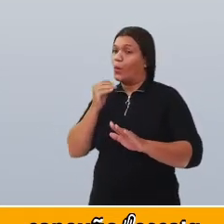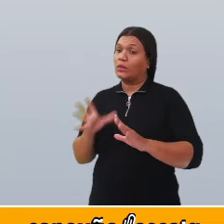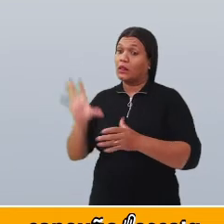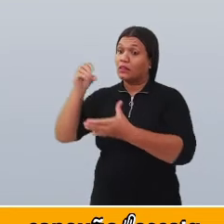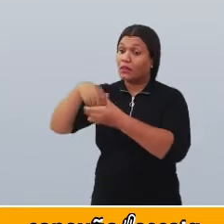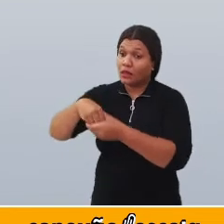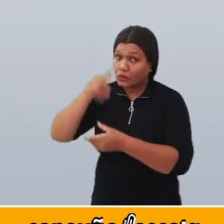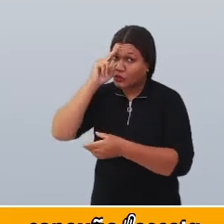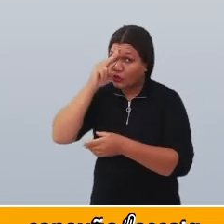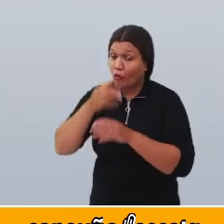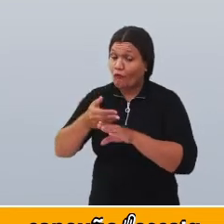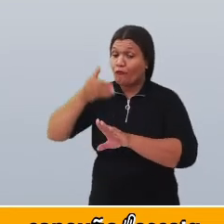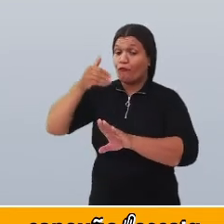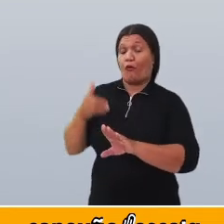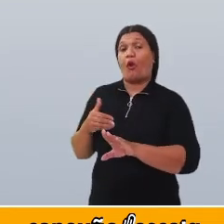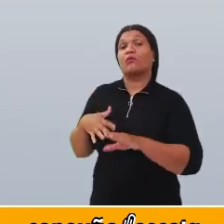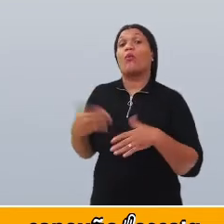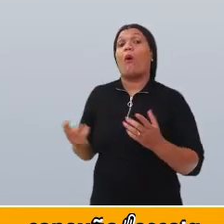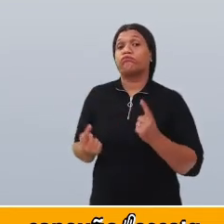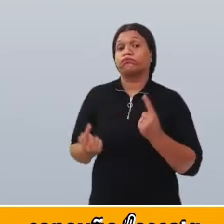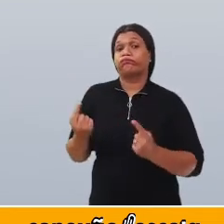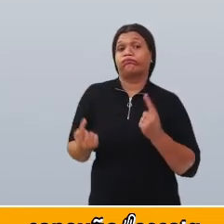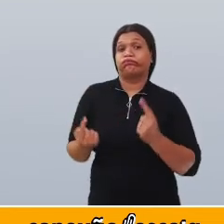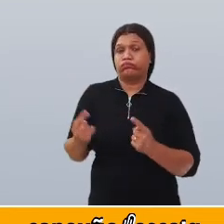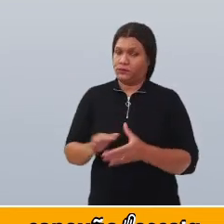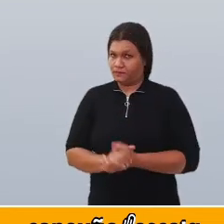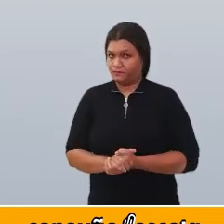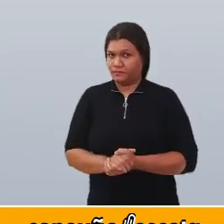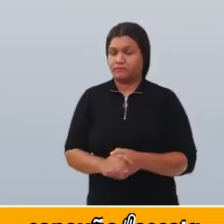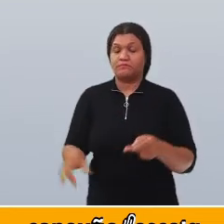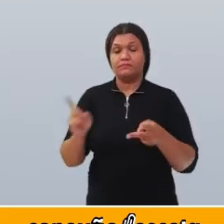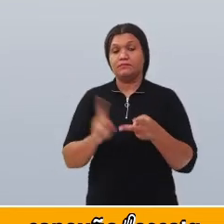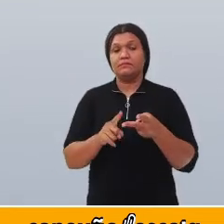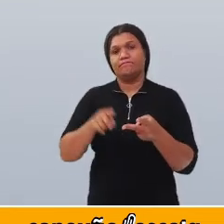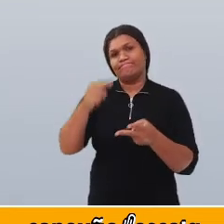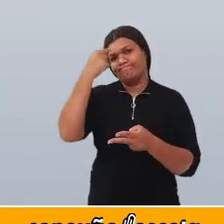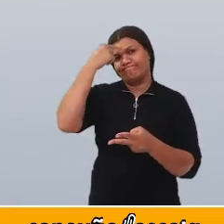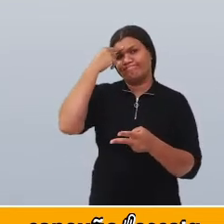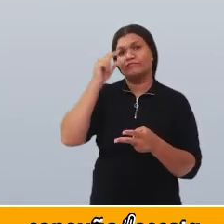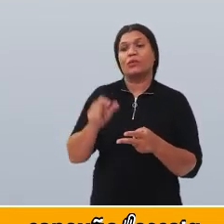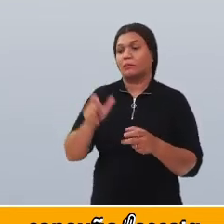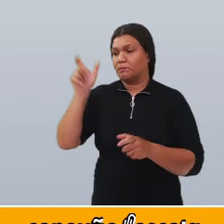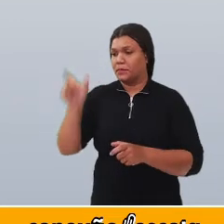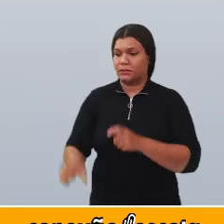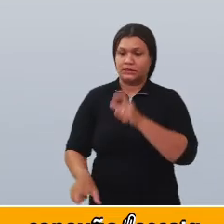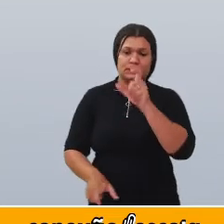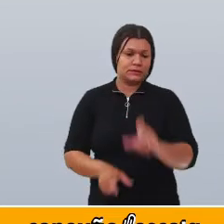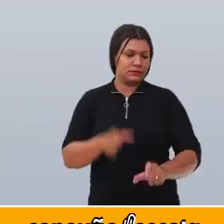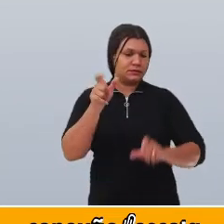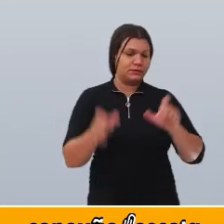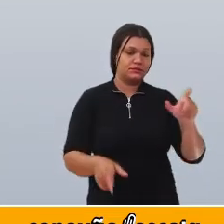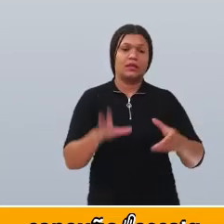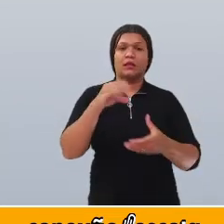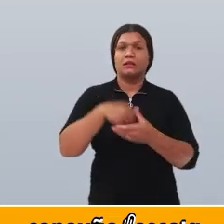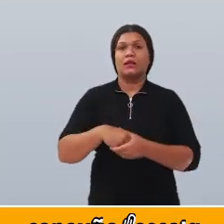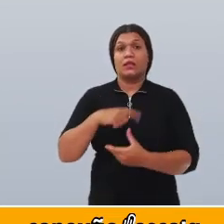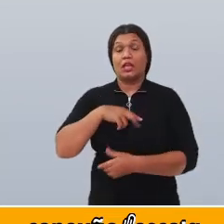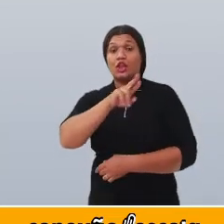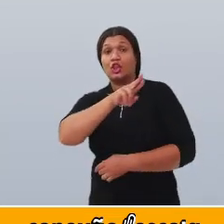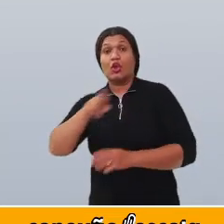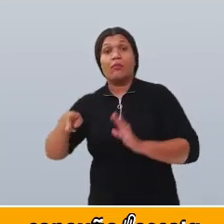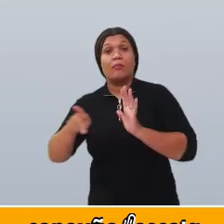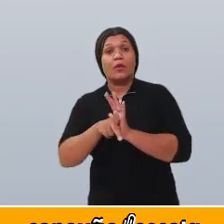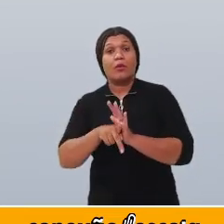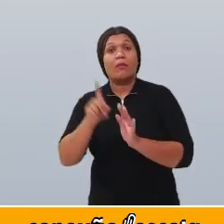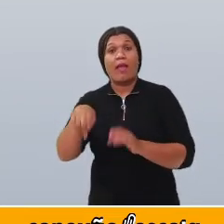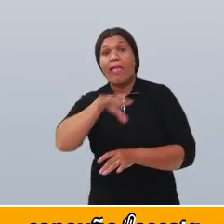dos fatos narrados? Pense também na escolha dos personagens. Eles terão nome próprio? Eles serão animais ou